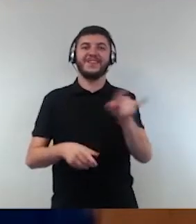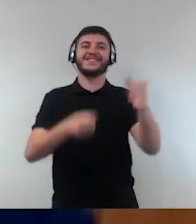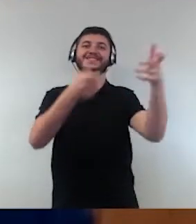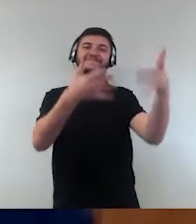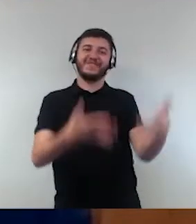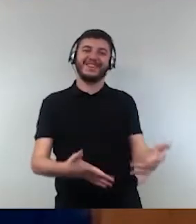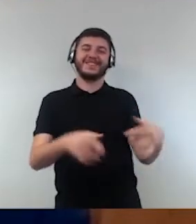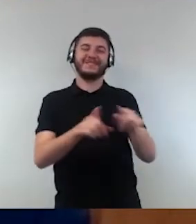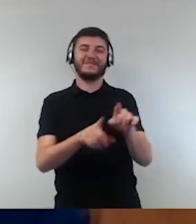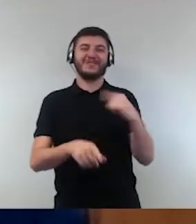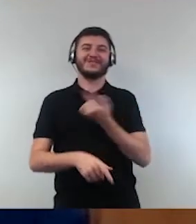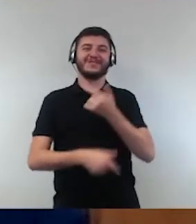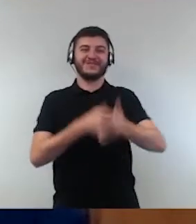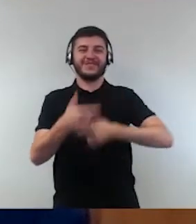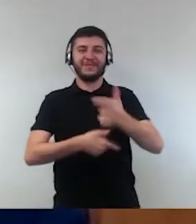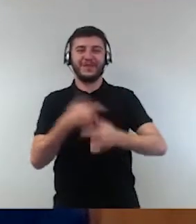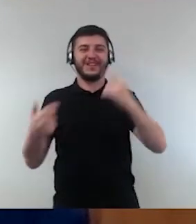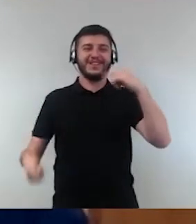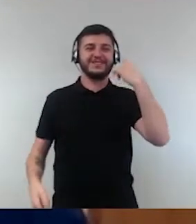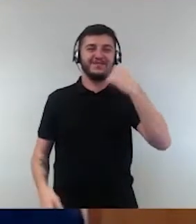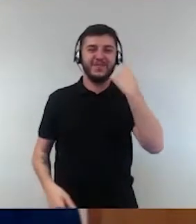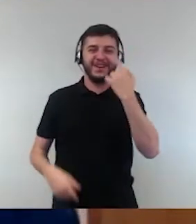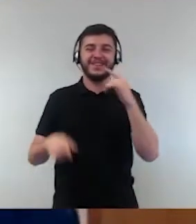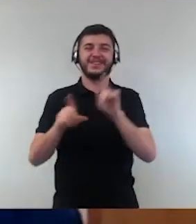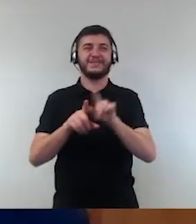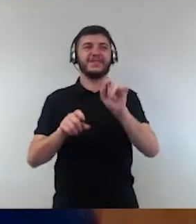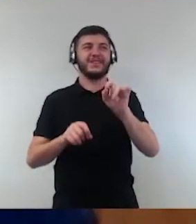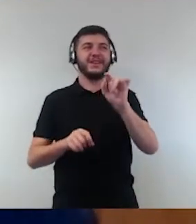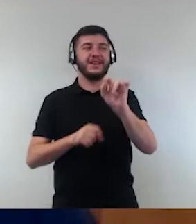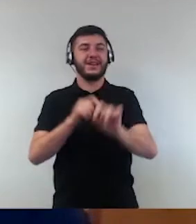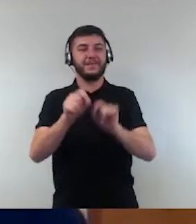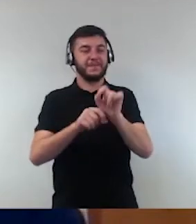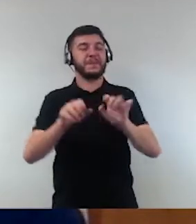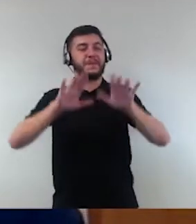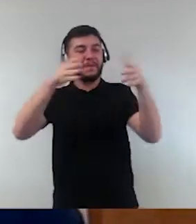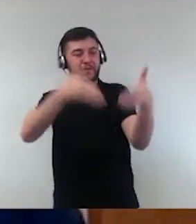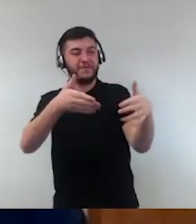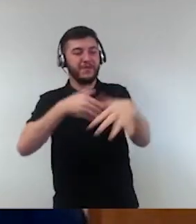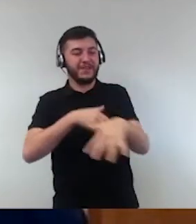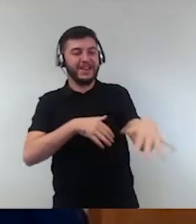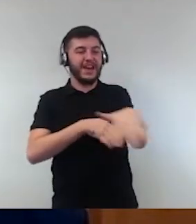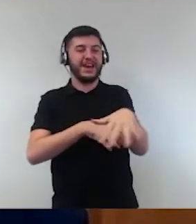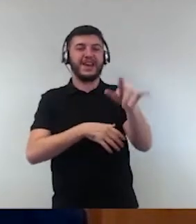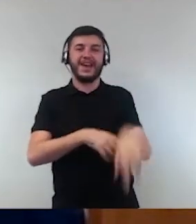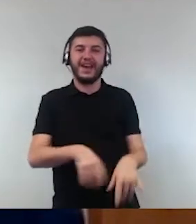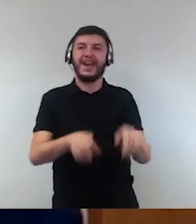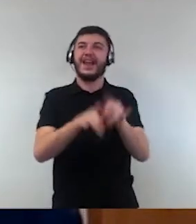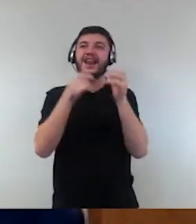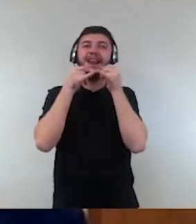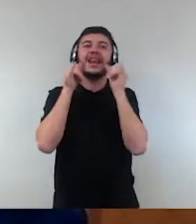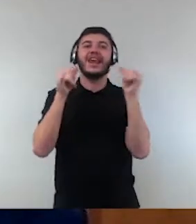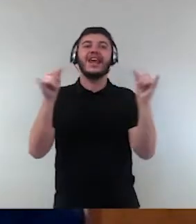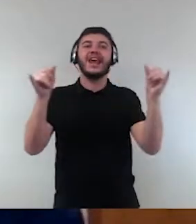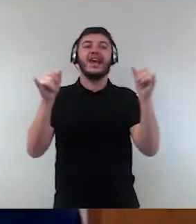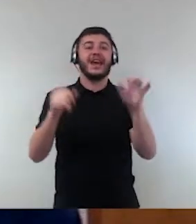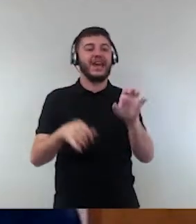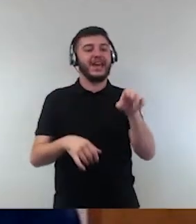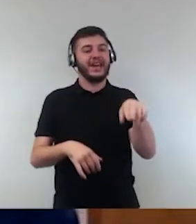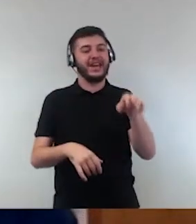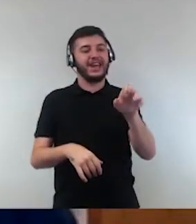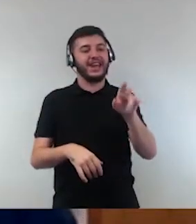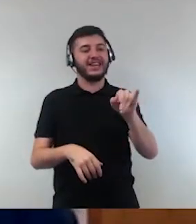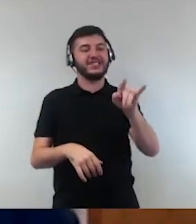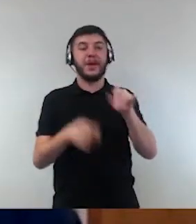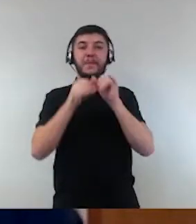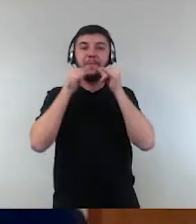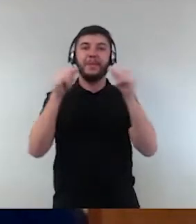impressões como advogados e advogadas relativamente a esse setor de energia elétrica, um setor que é extremamente regulado,